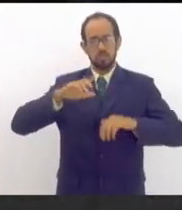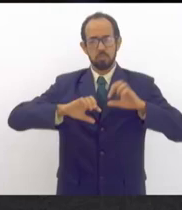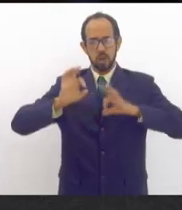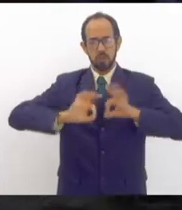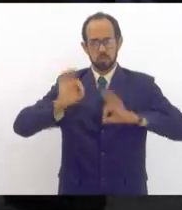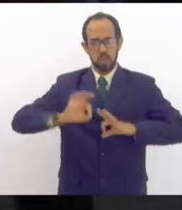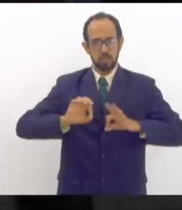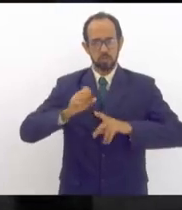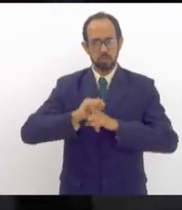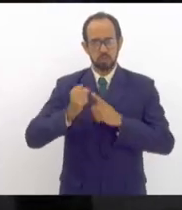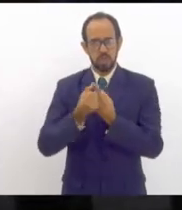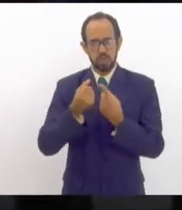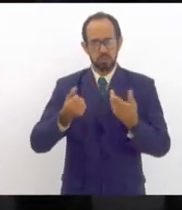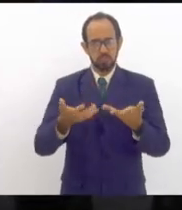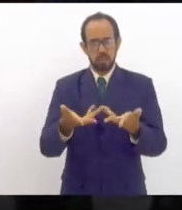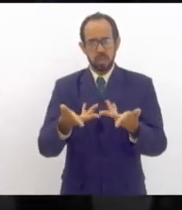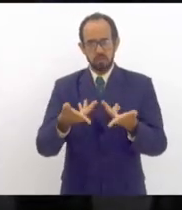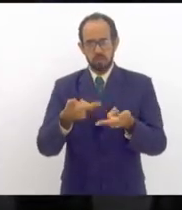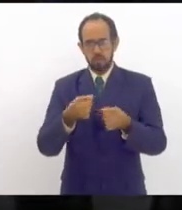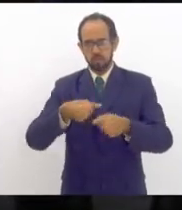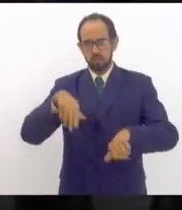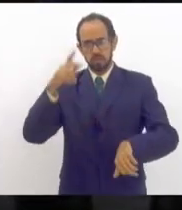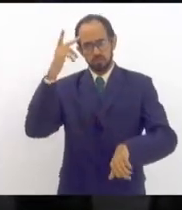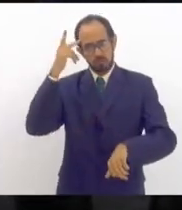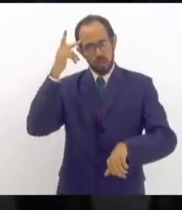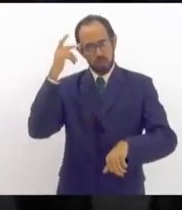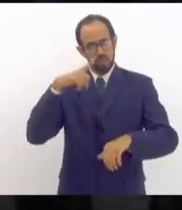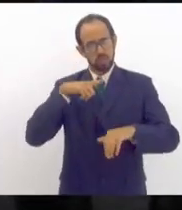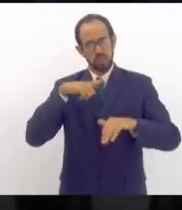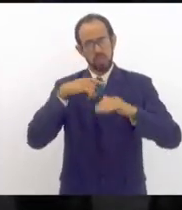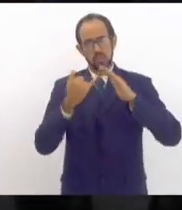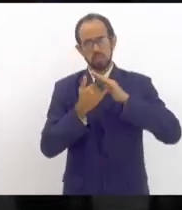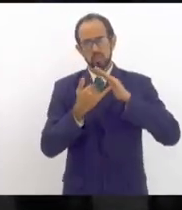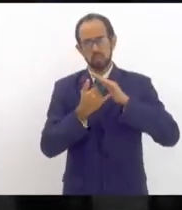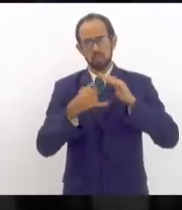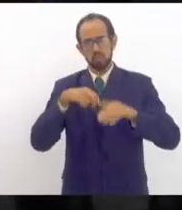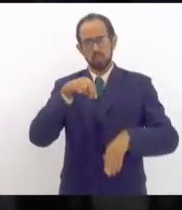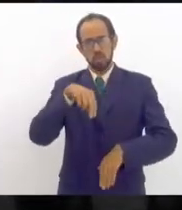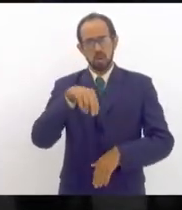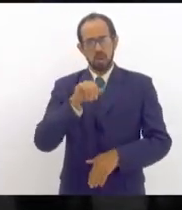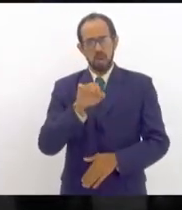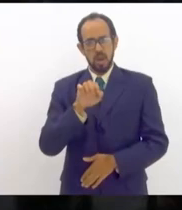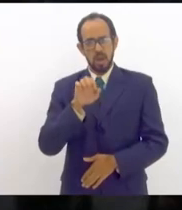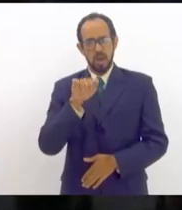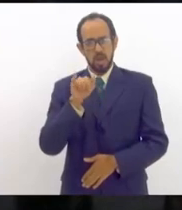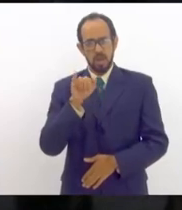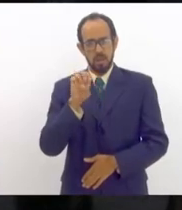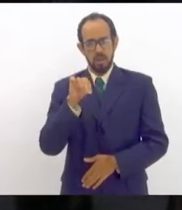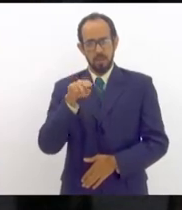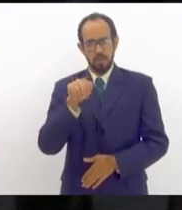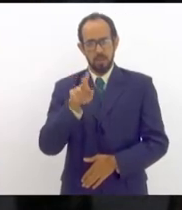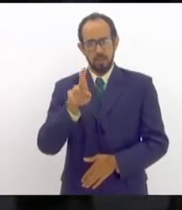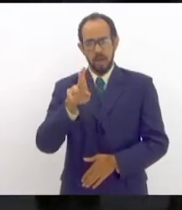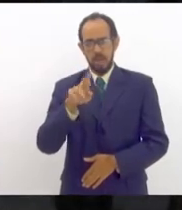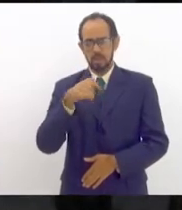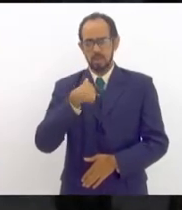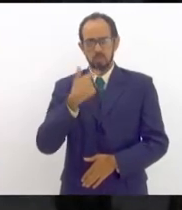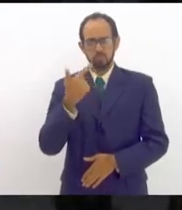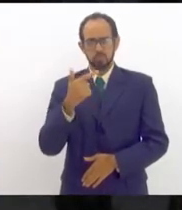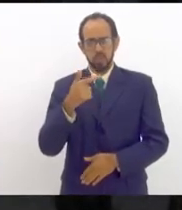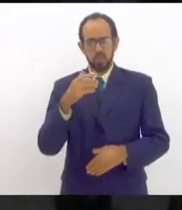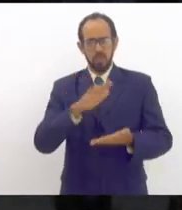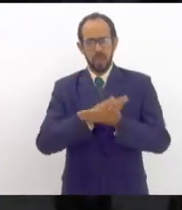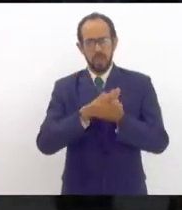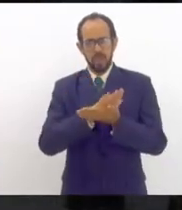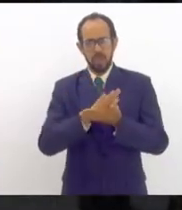maravilhosos né como em São Paulo a gente tem um instituto Neymar como um instituto referência é e eu não tenho nada absolutamente nada contra